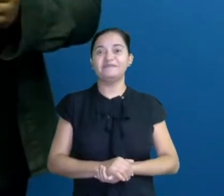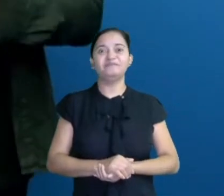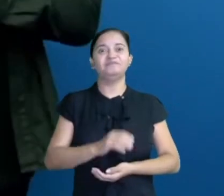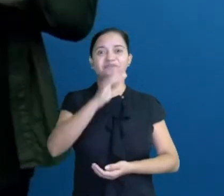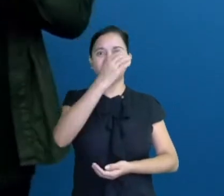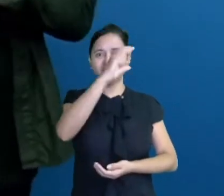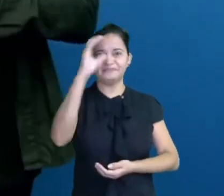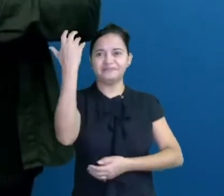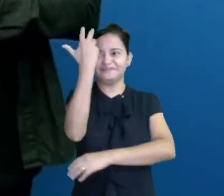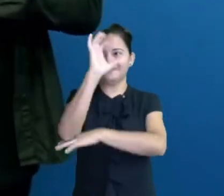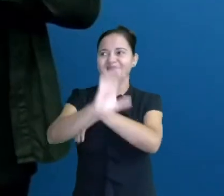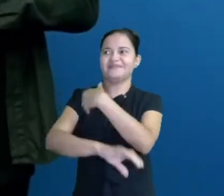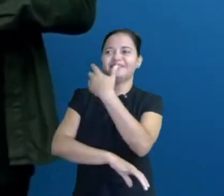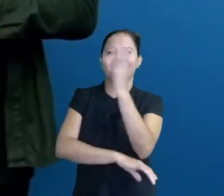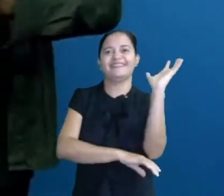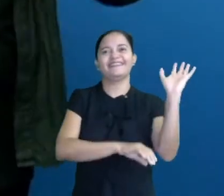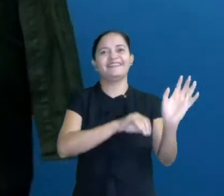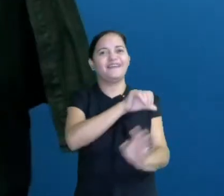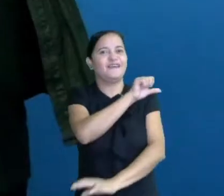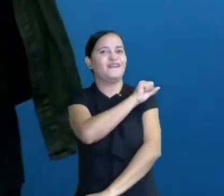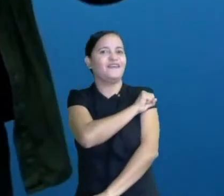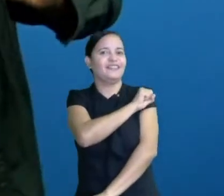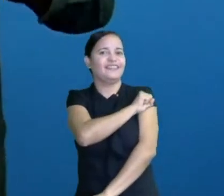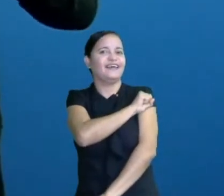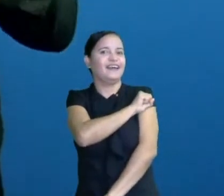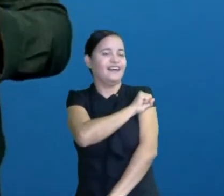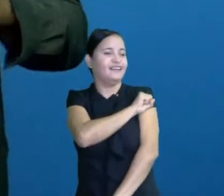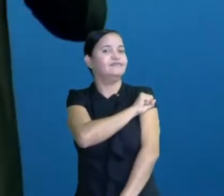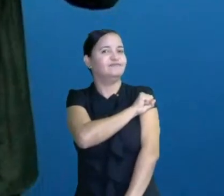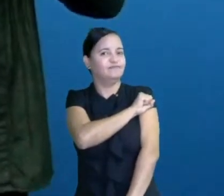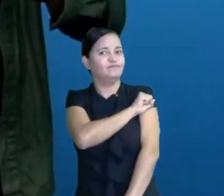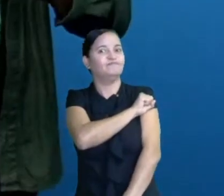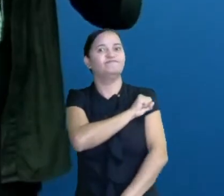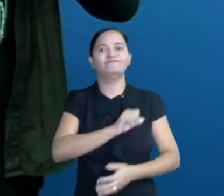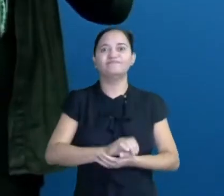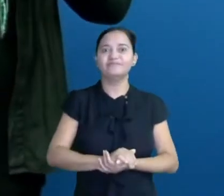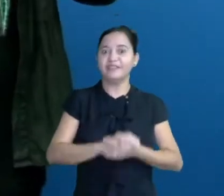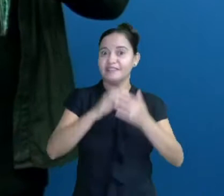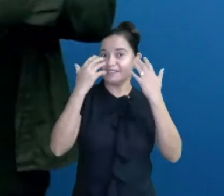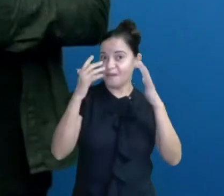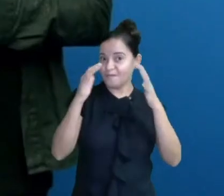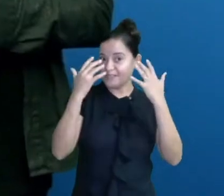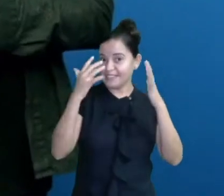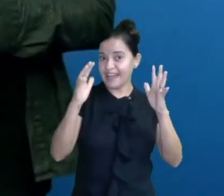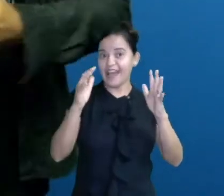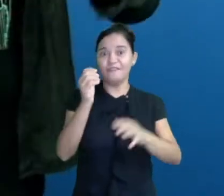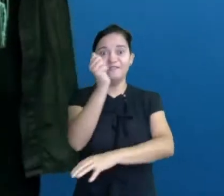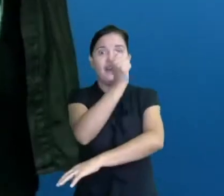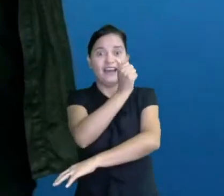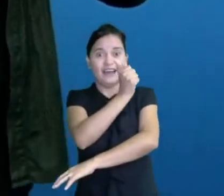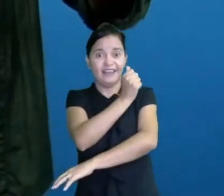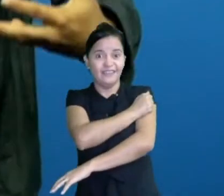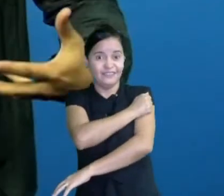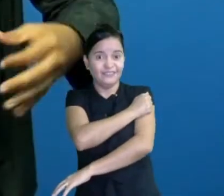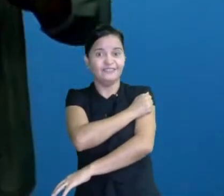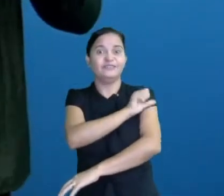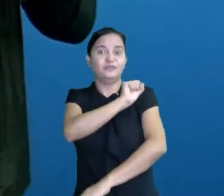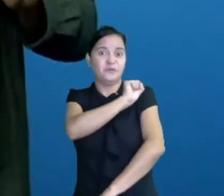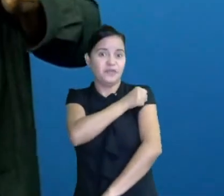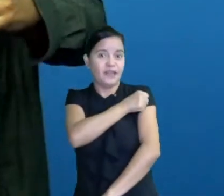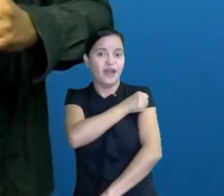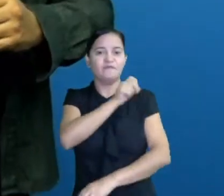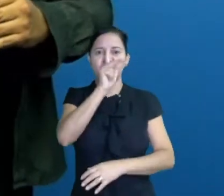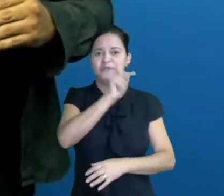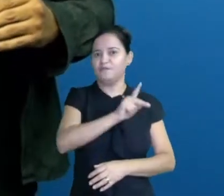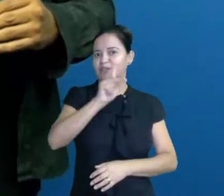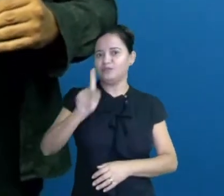Ciência da Natureza, 8º ano, Aprígio Júnior. Salve, salve, aluna e aluno do 8º ano. Quem é que está aqui na área nesse momento, tio